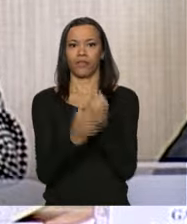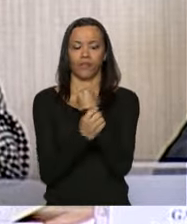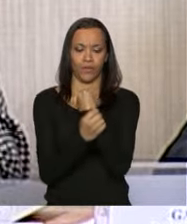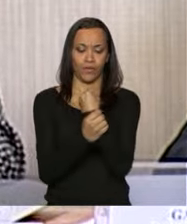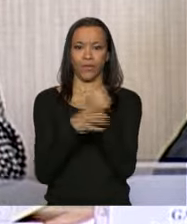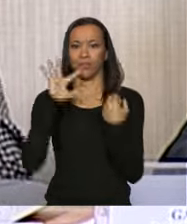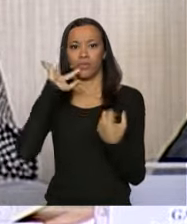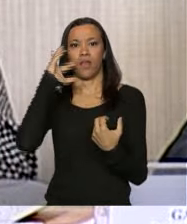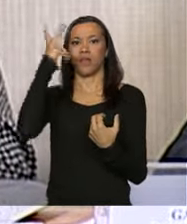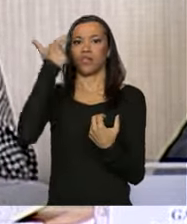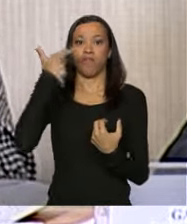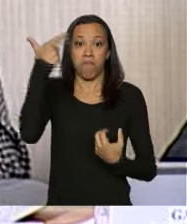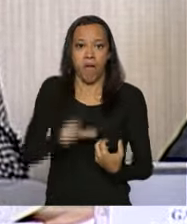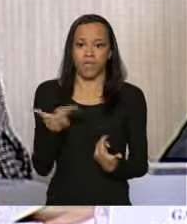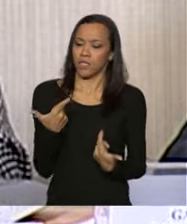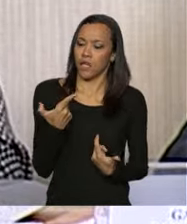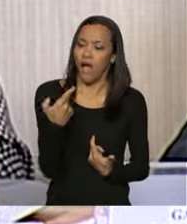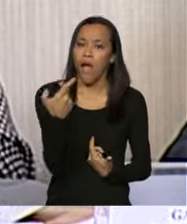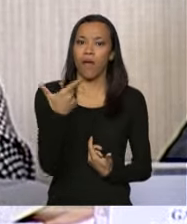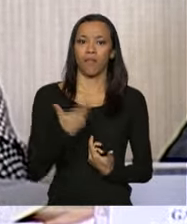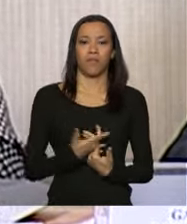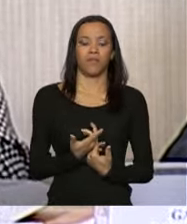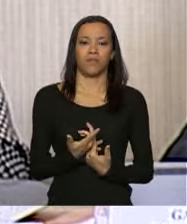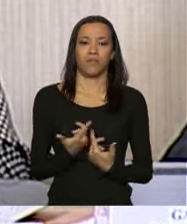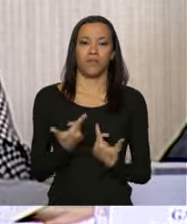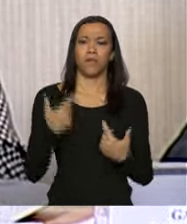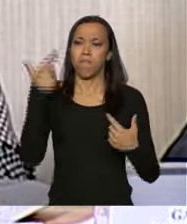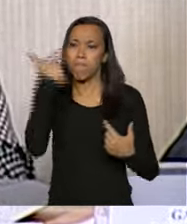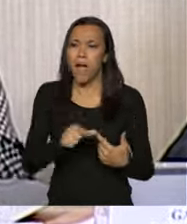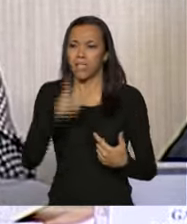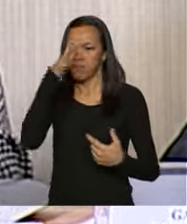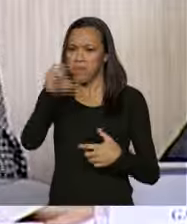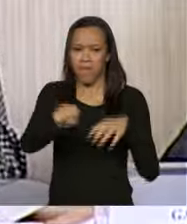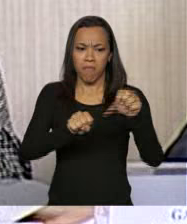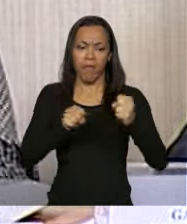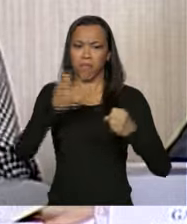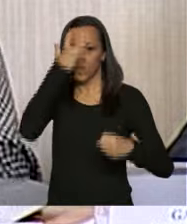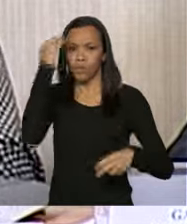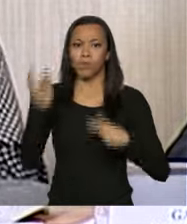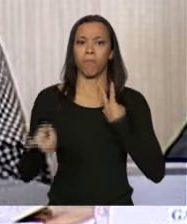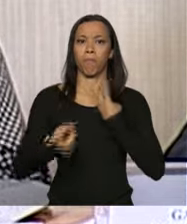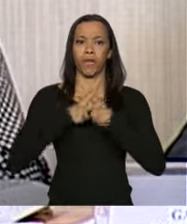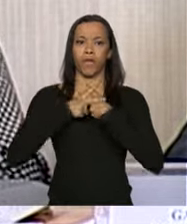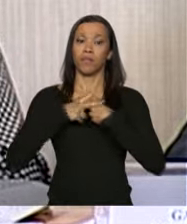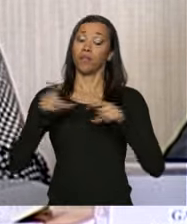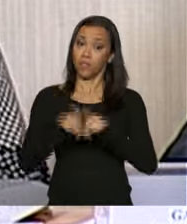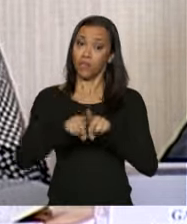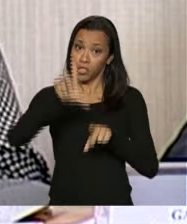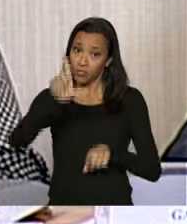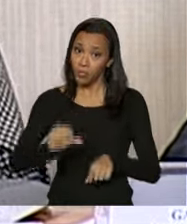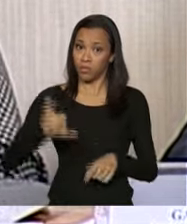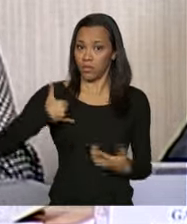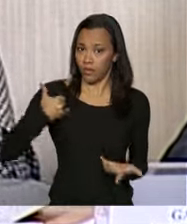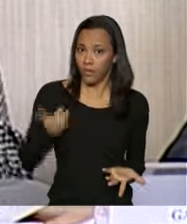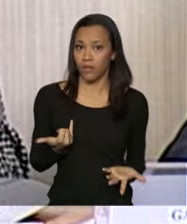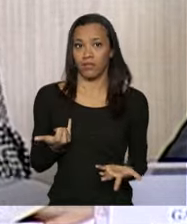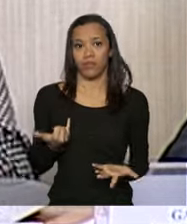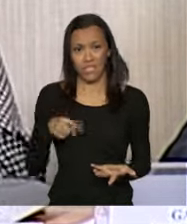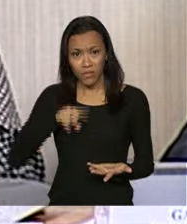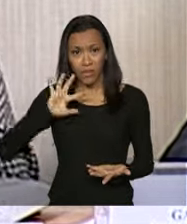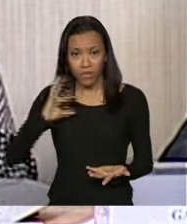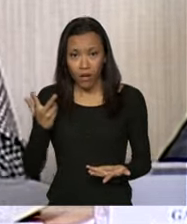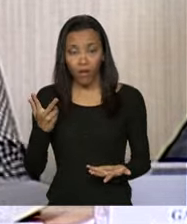se resolverá com mais armas, com mais encarceramento e com a redução da maioridade penal.